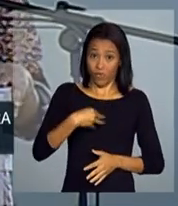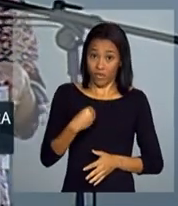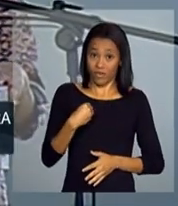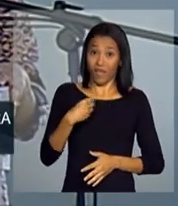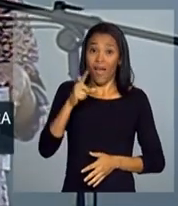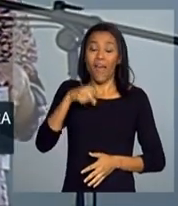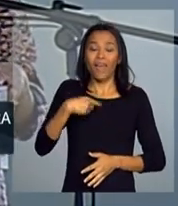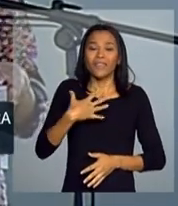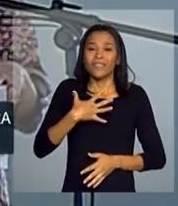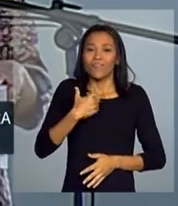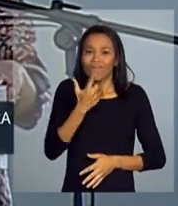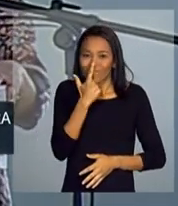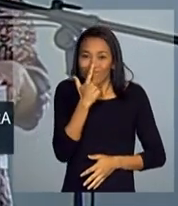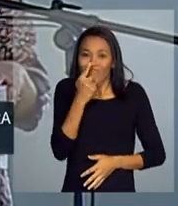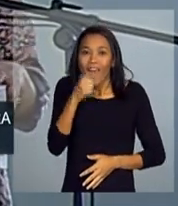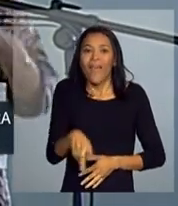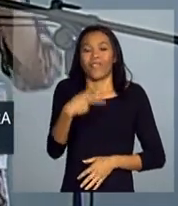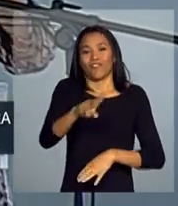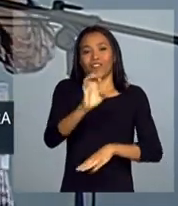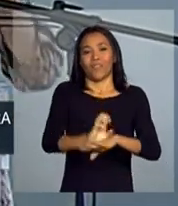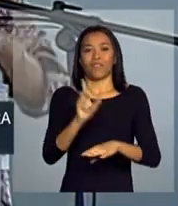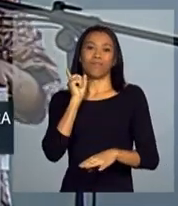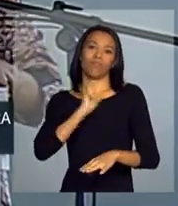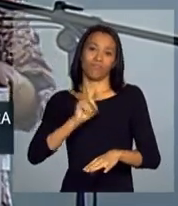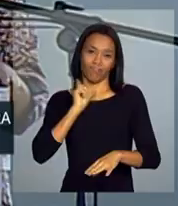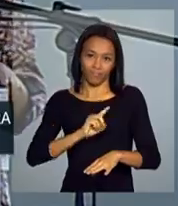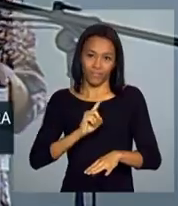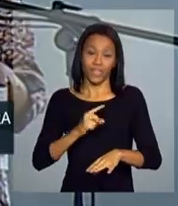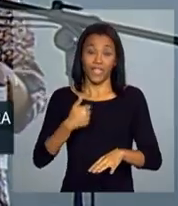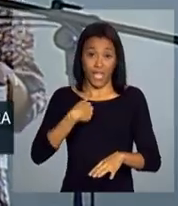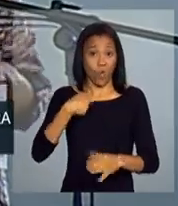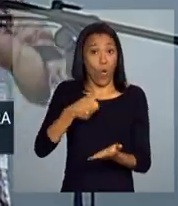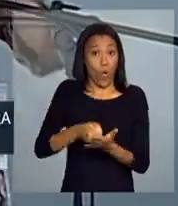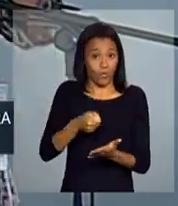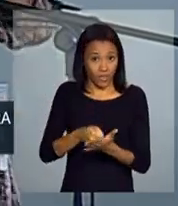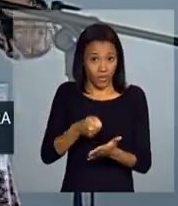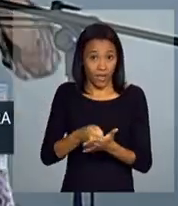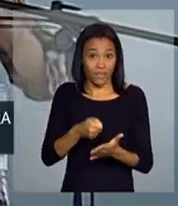é Minas Gerais, e eu tenho por obrigação de